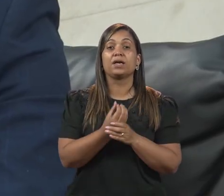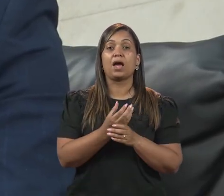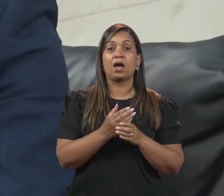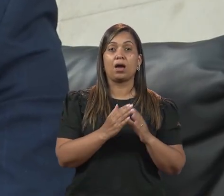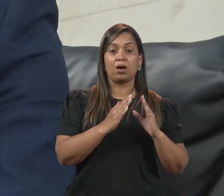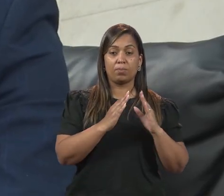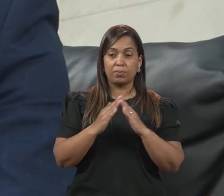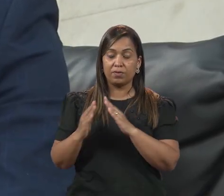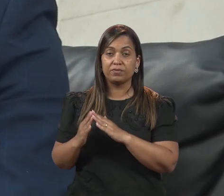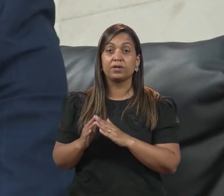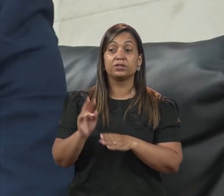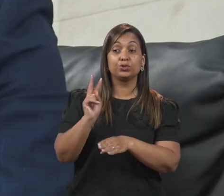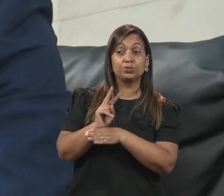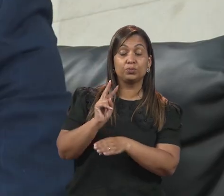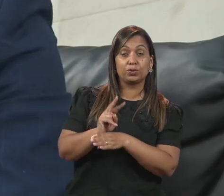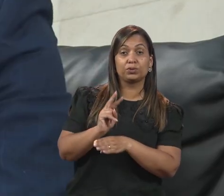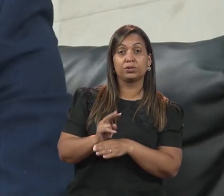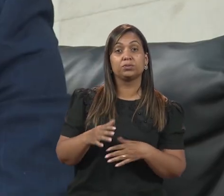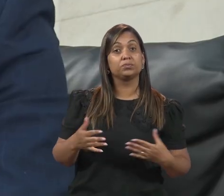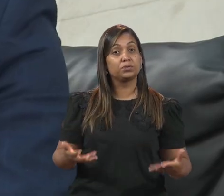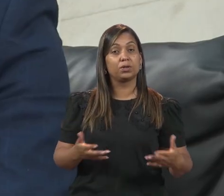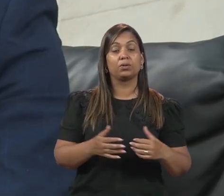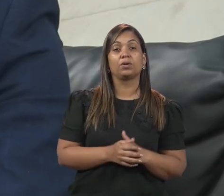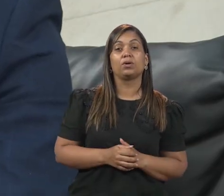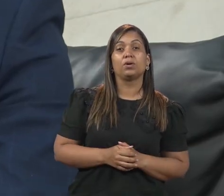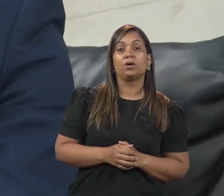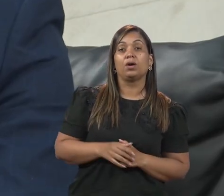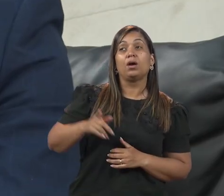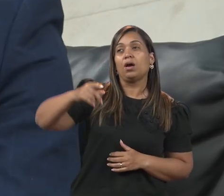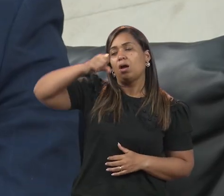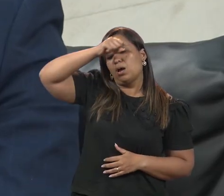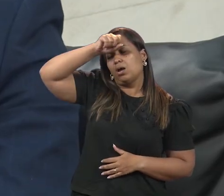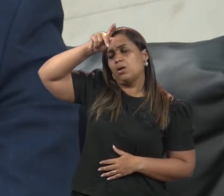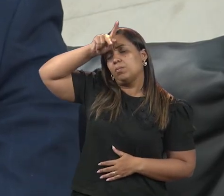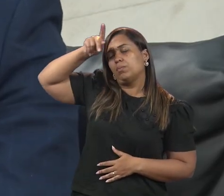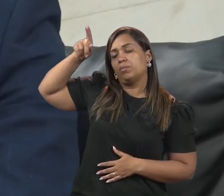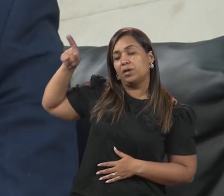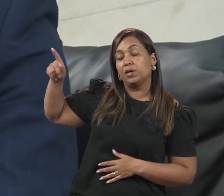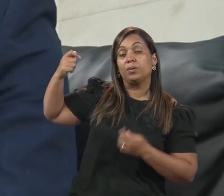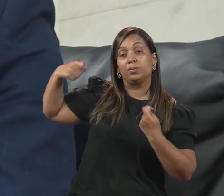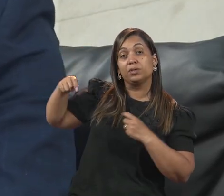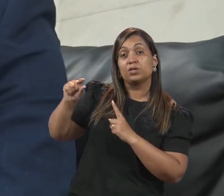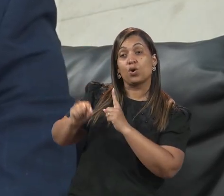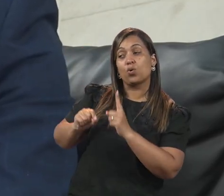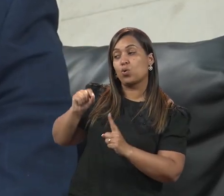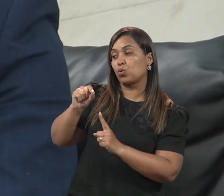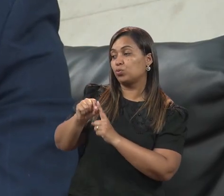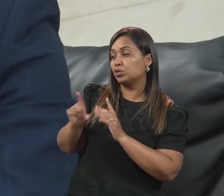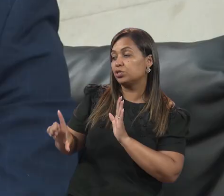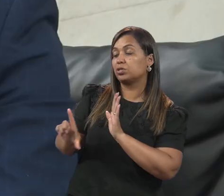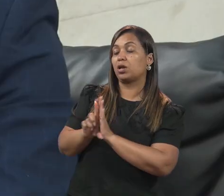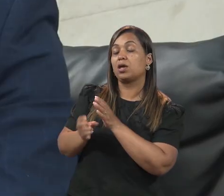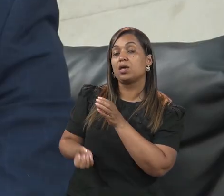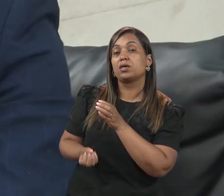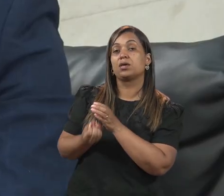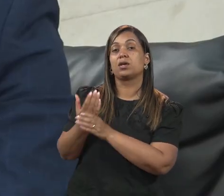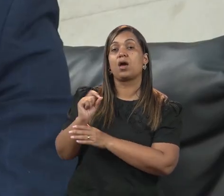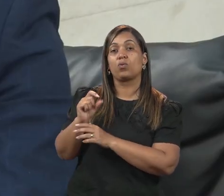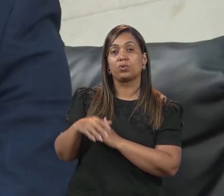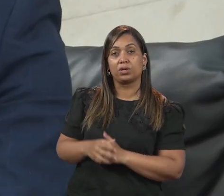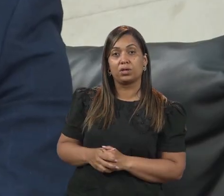vizinhança de proteção. Obviamente que o poder público não está isento disso. Por isso que o objetivo dessa lei é criar um